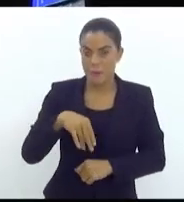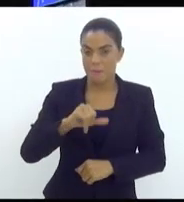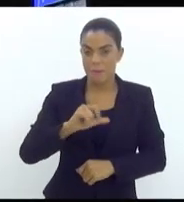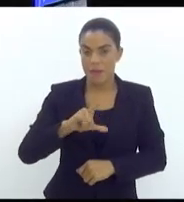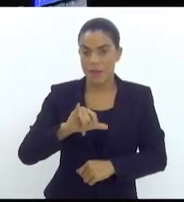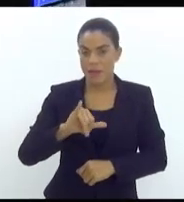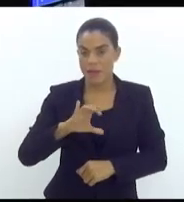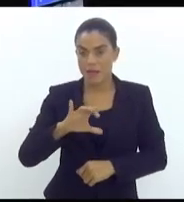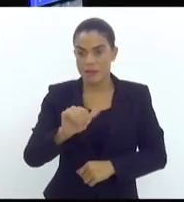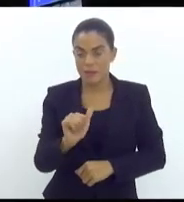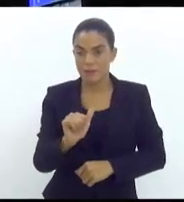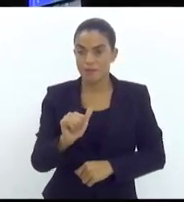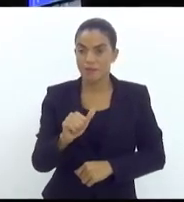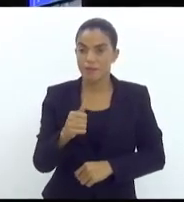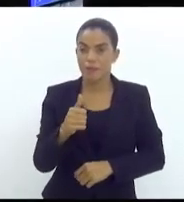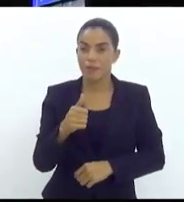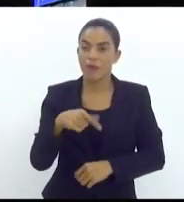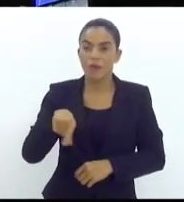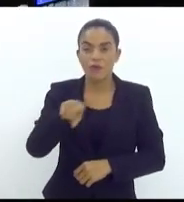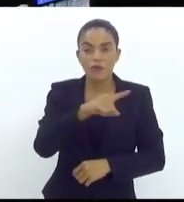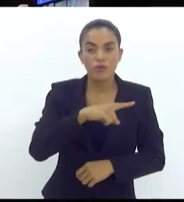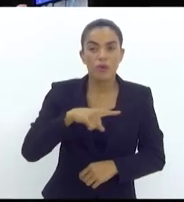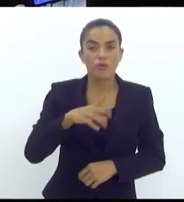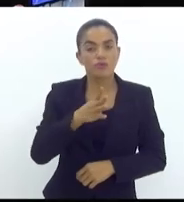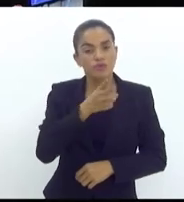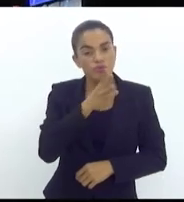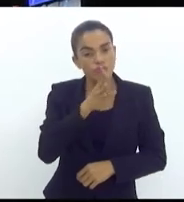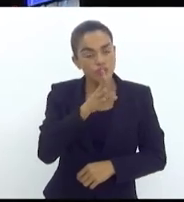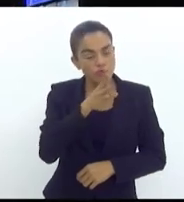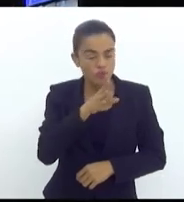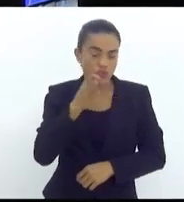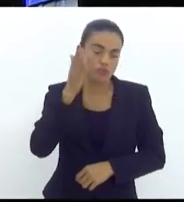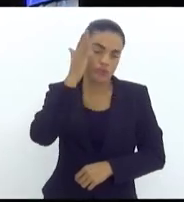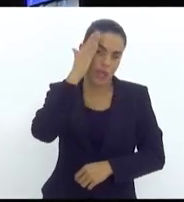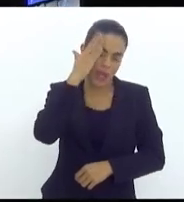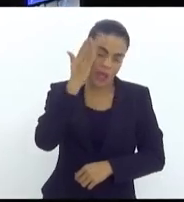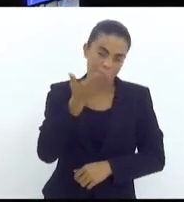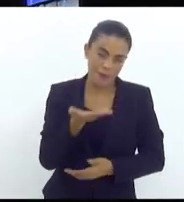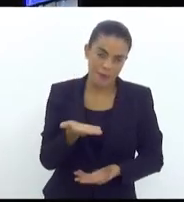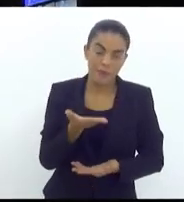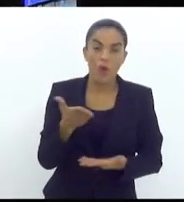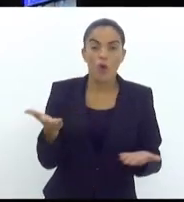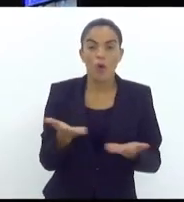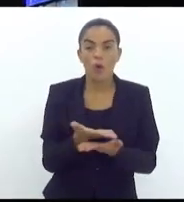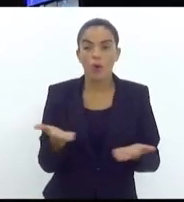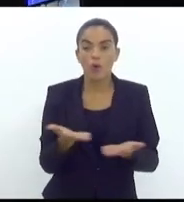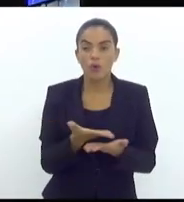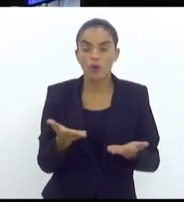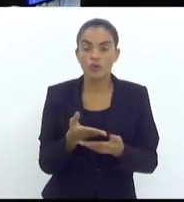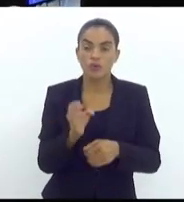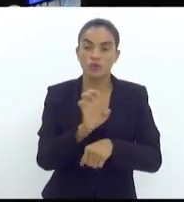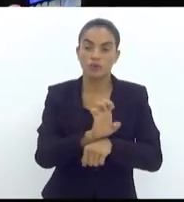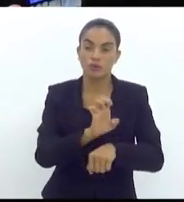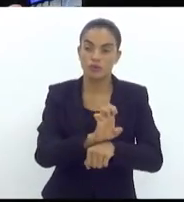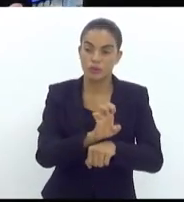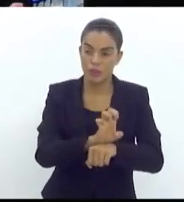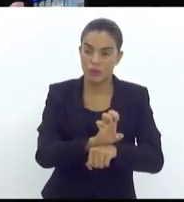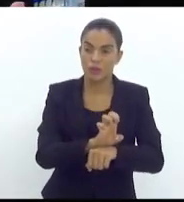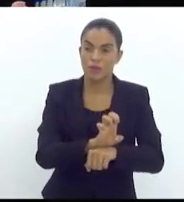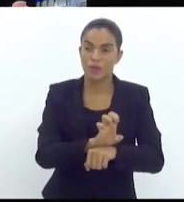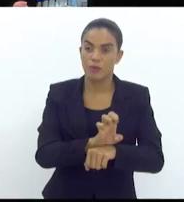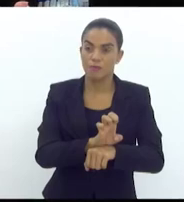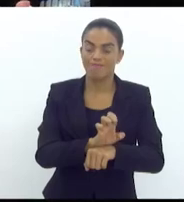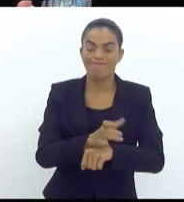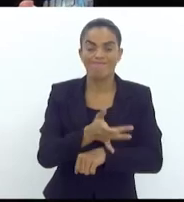pois bem como é do conhecimento de todos senhor presidente hoje o estado